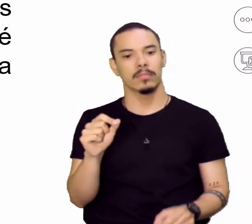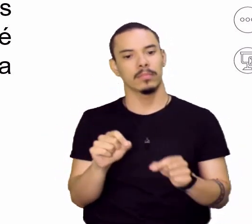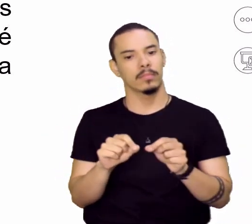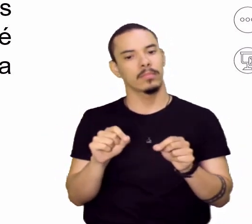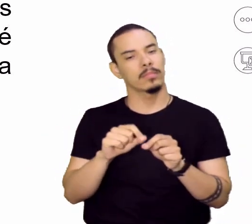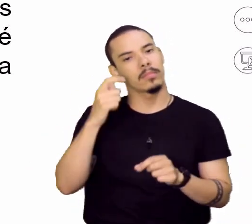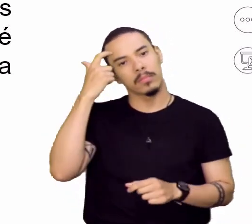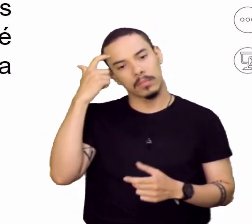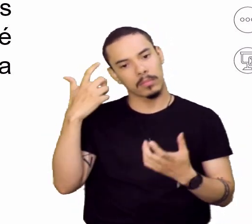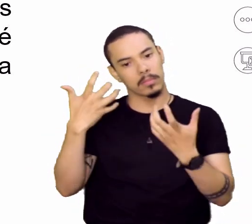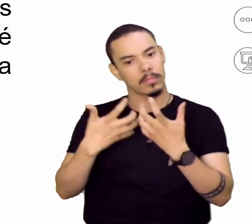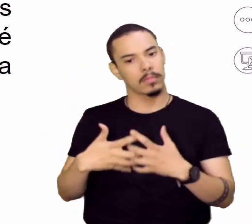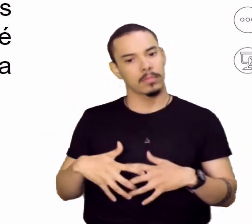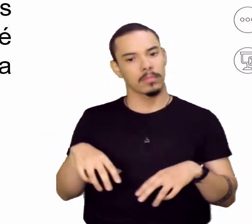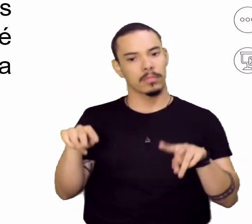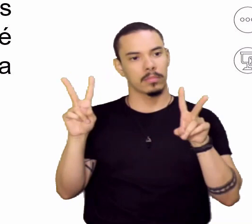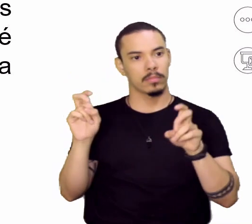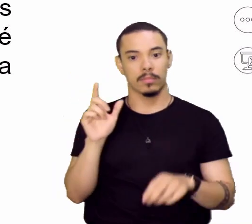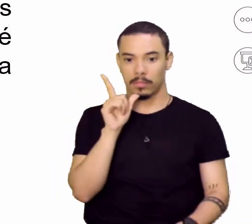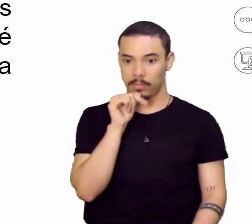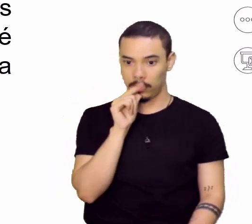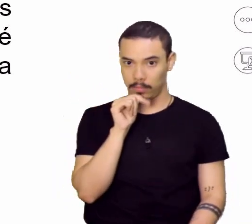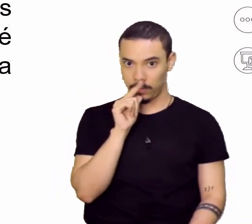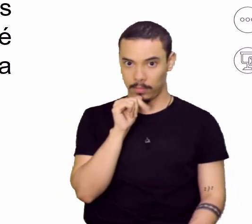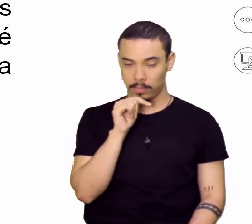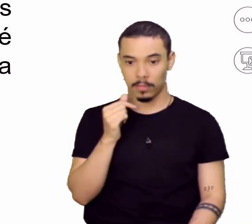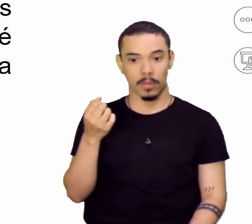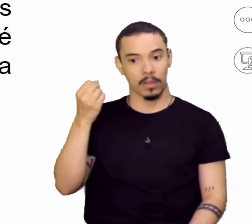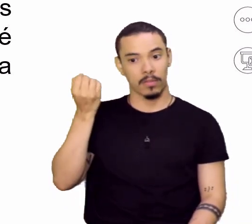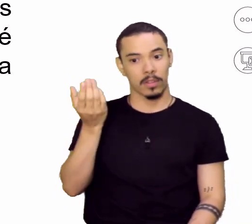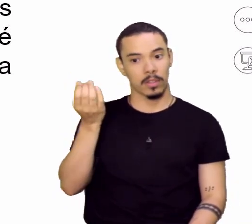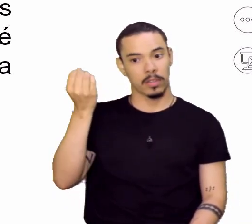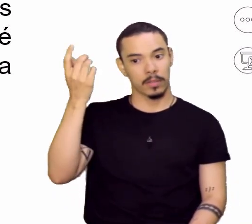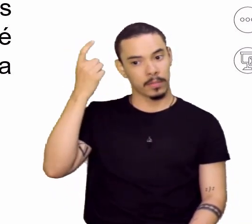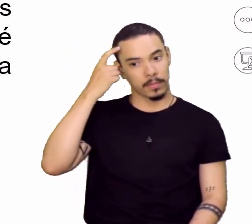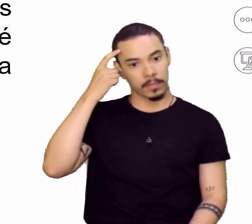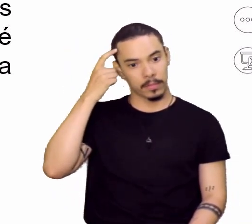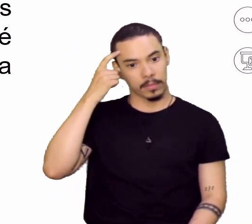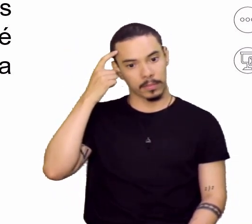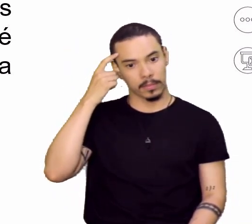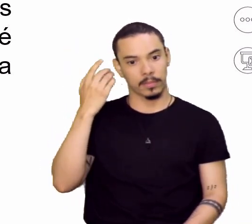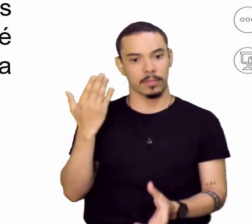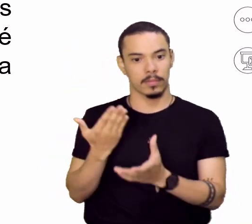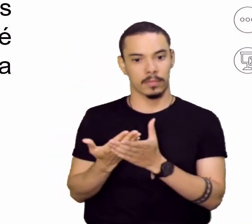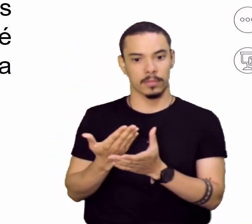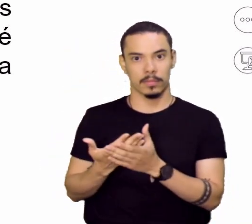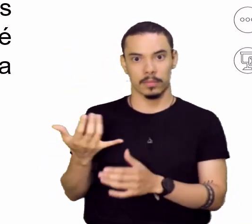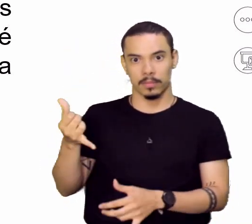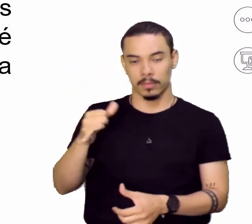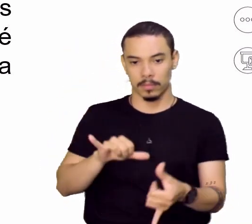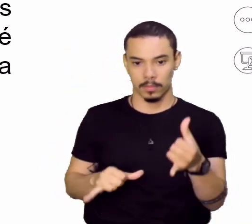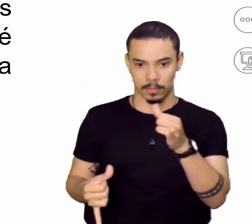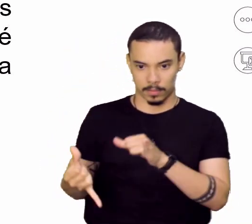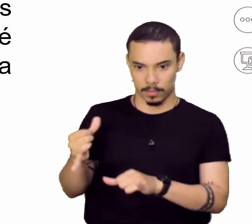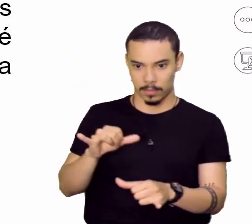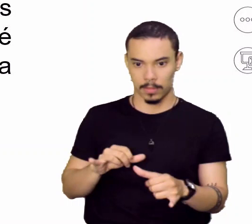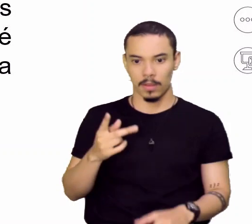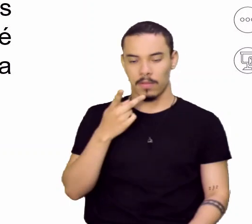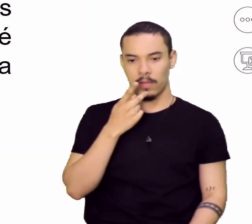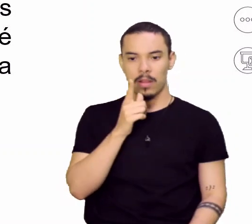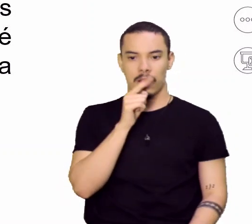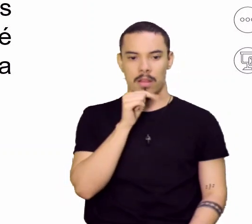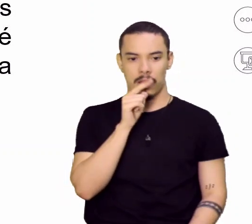breve reflexão sobre a água, viajando com o pensamento até nas aulas de química, onde diz que a